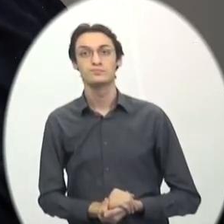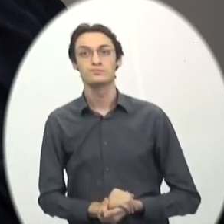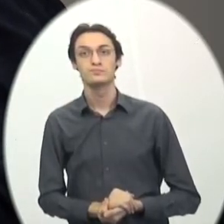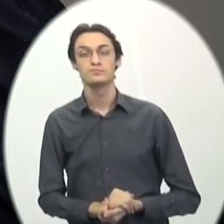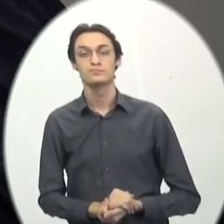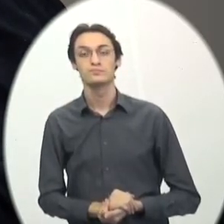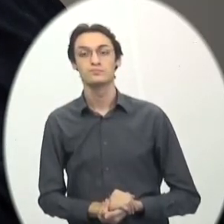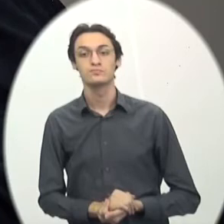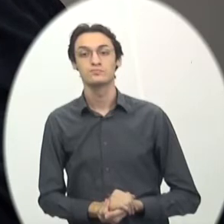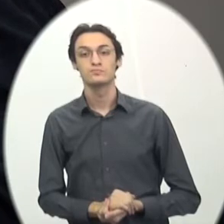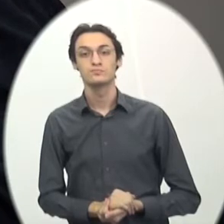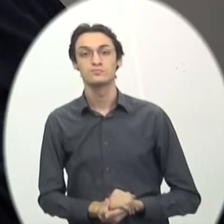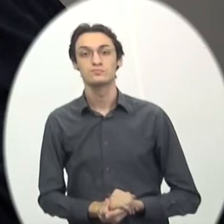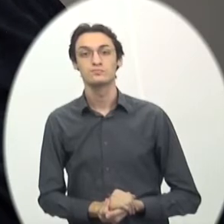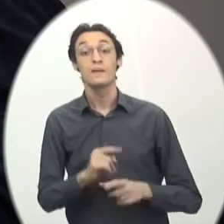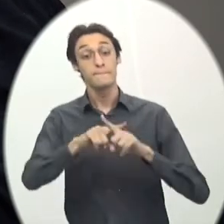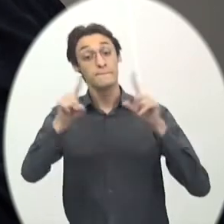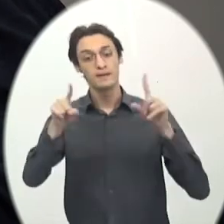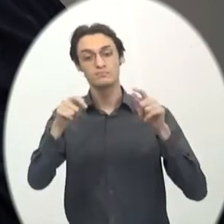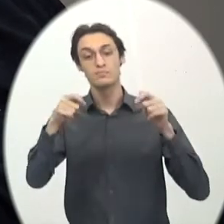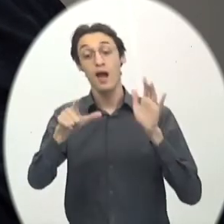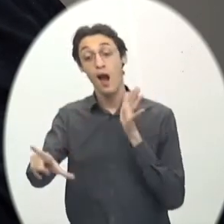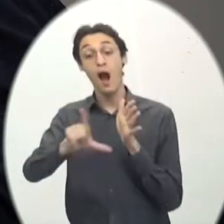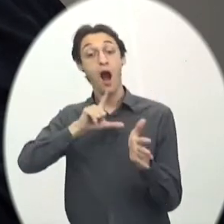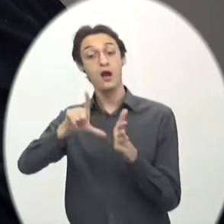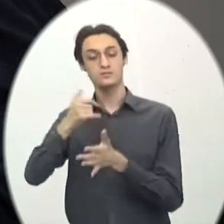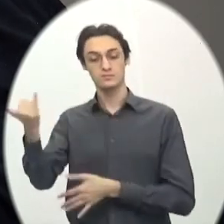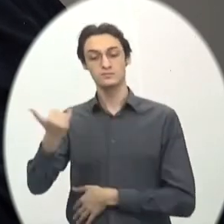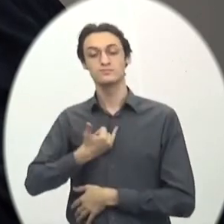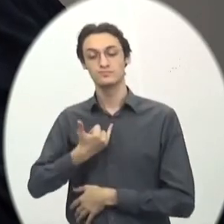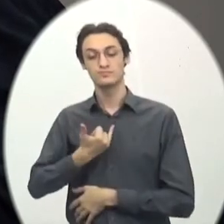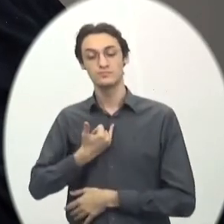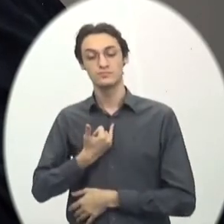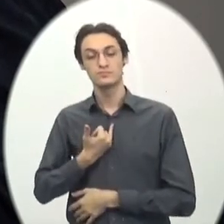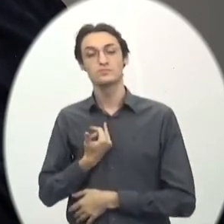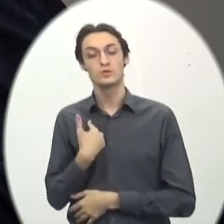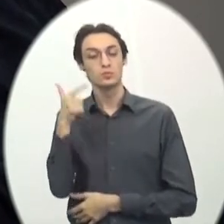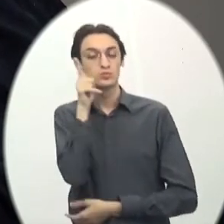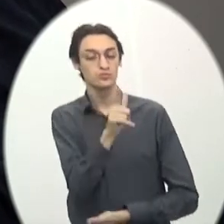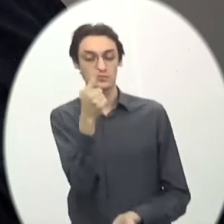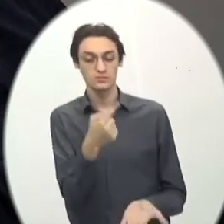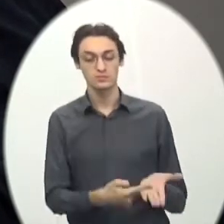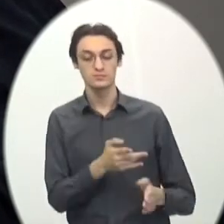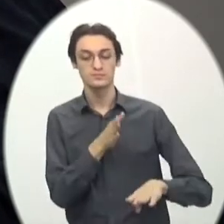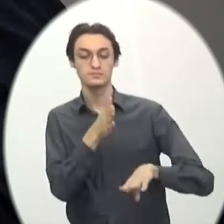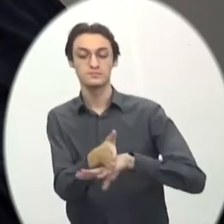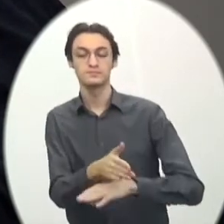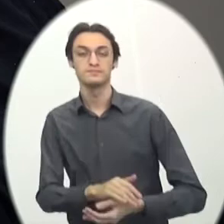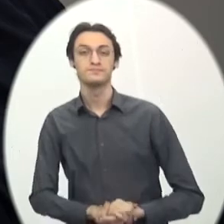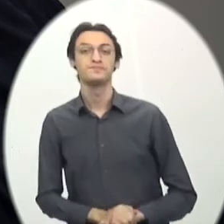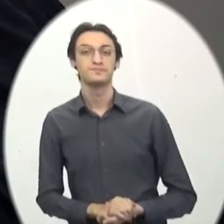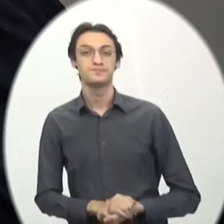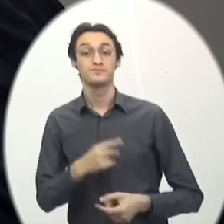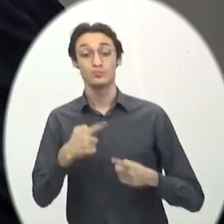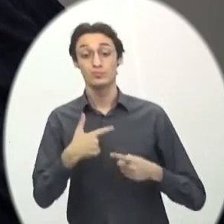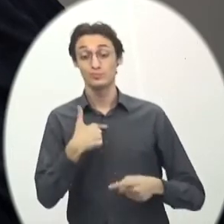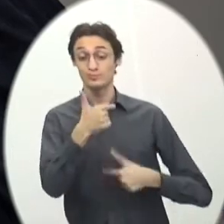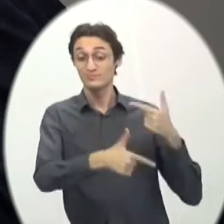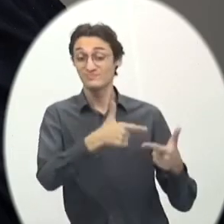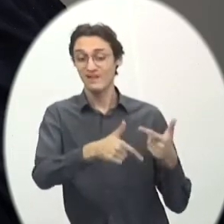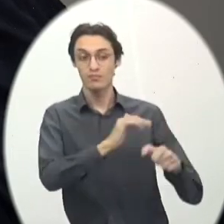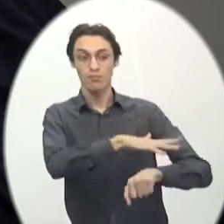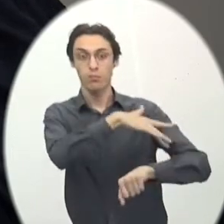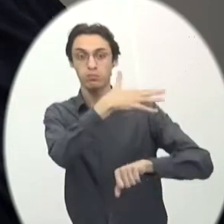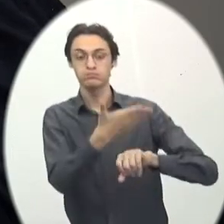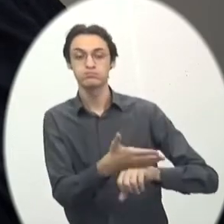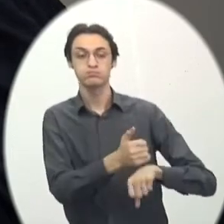contanto que seja avisado com antecedência em virtude dos plantões.